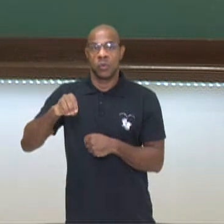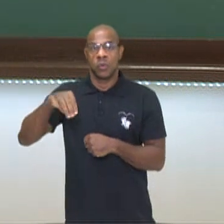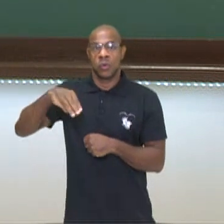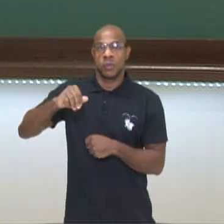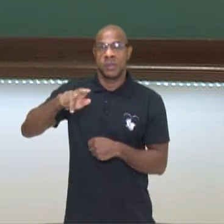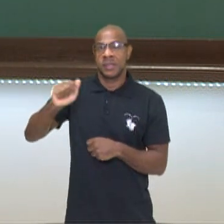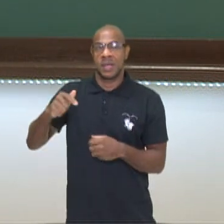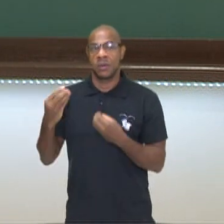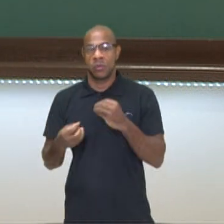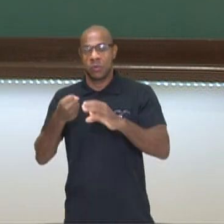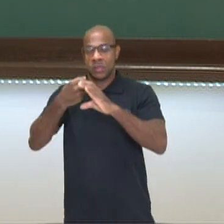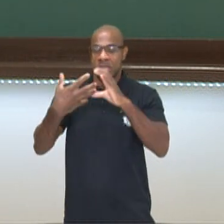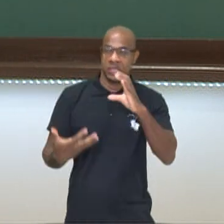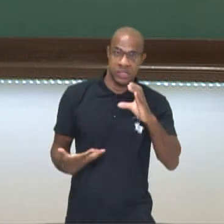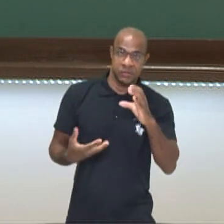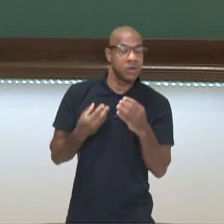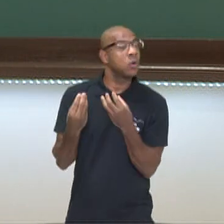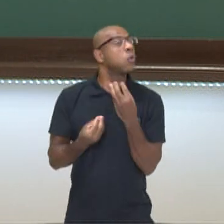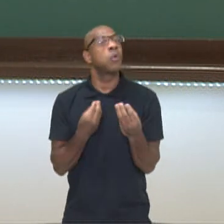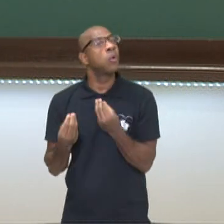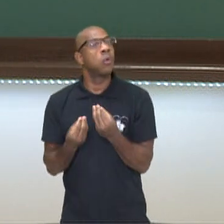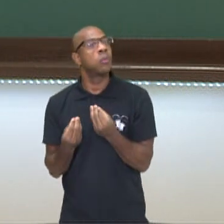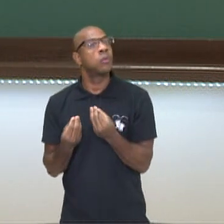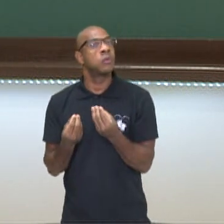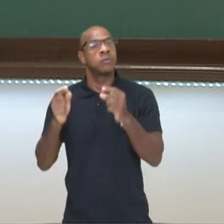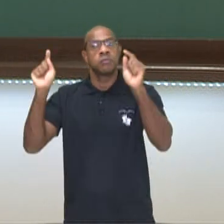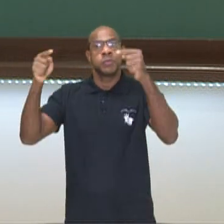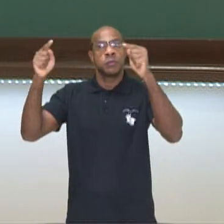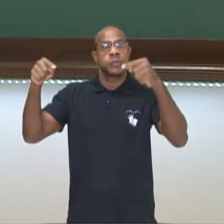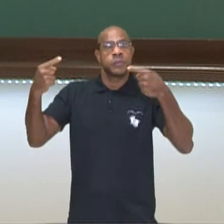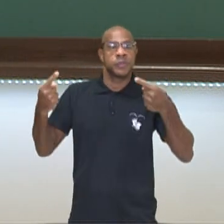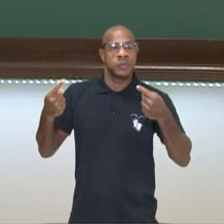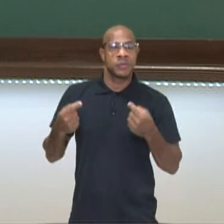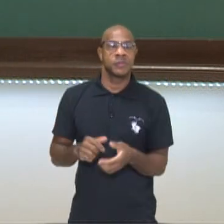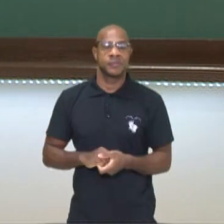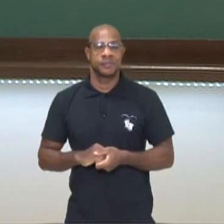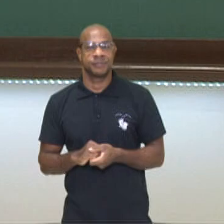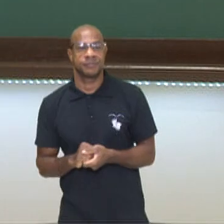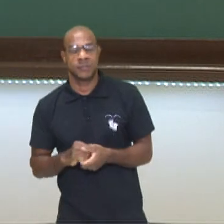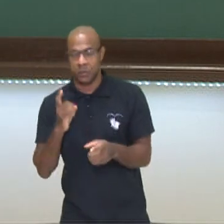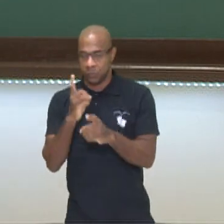núcleos, características, ou então verbos de ação? Então, confira.